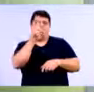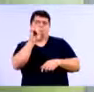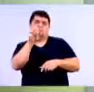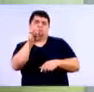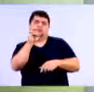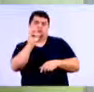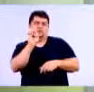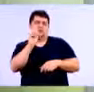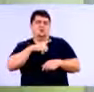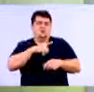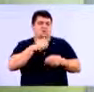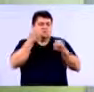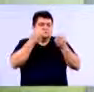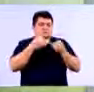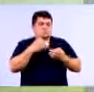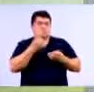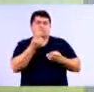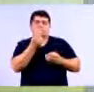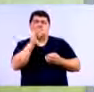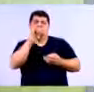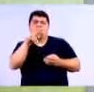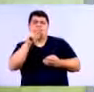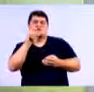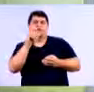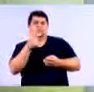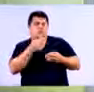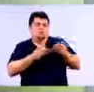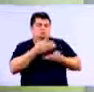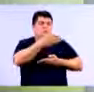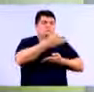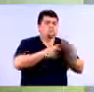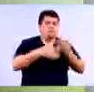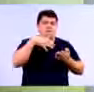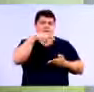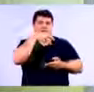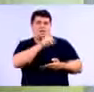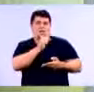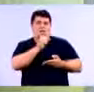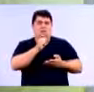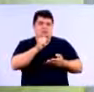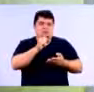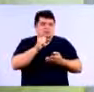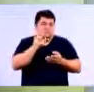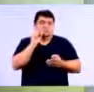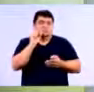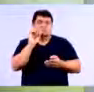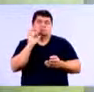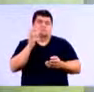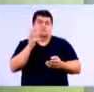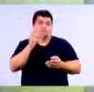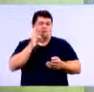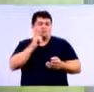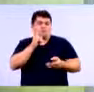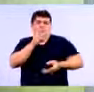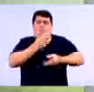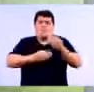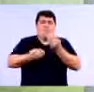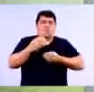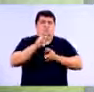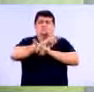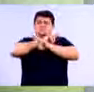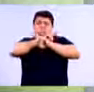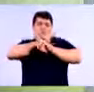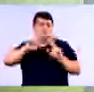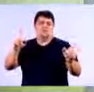estava falando de alguns investimentos, né? E num rápido intervalo de tempo, assim, muito rápido, a gente viu como é